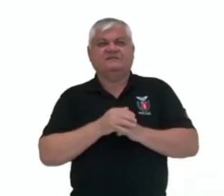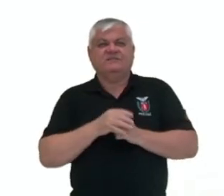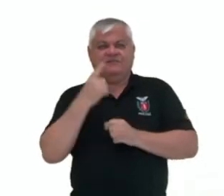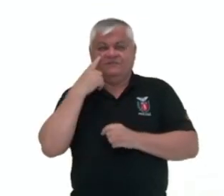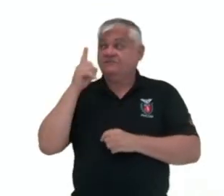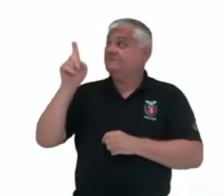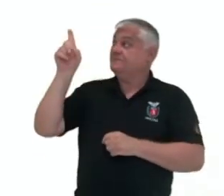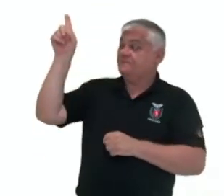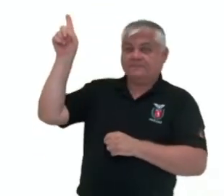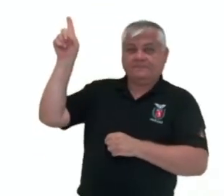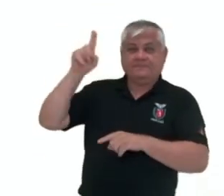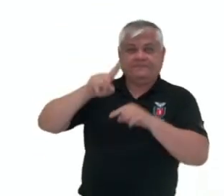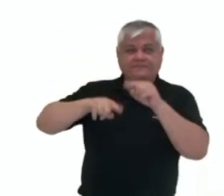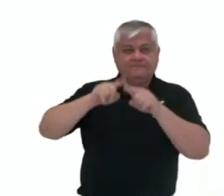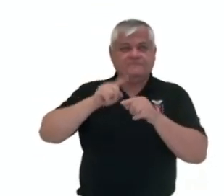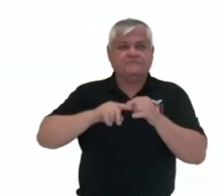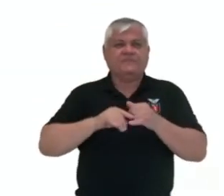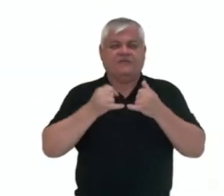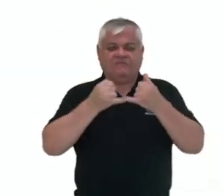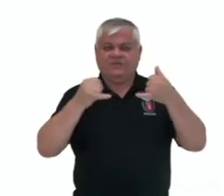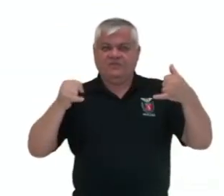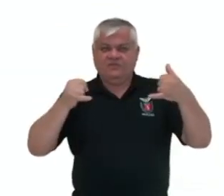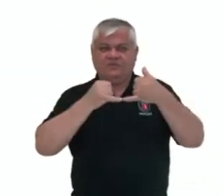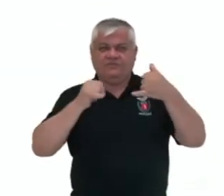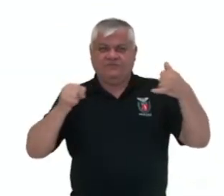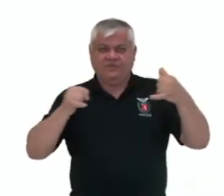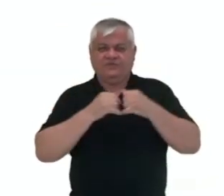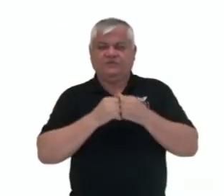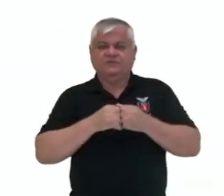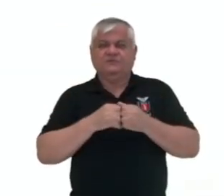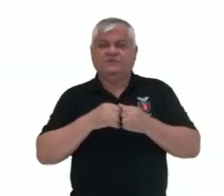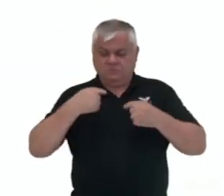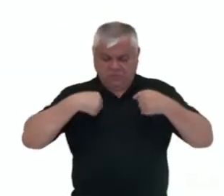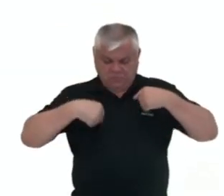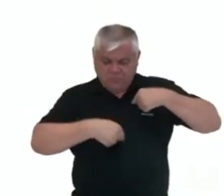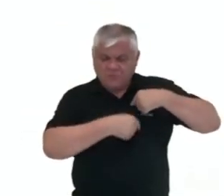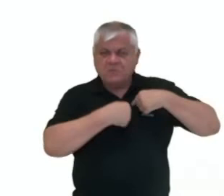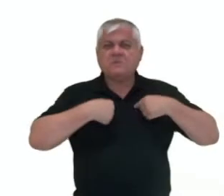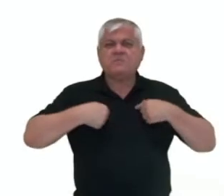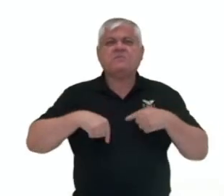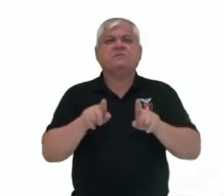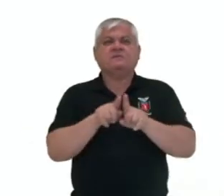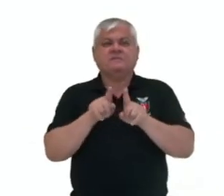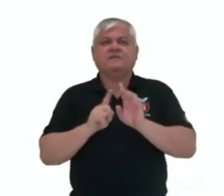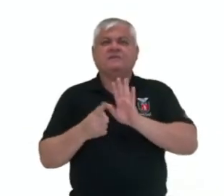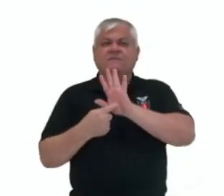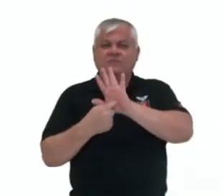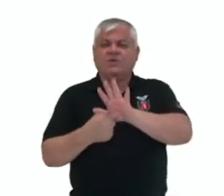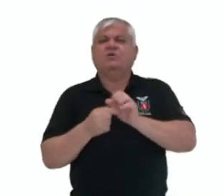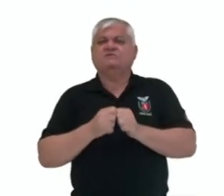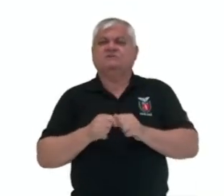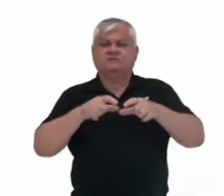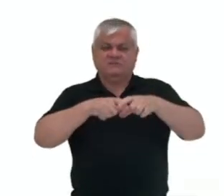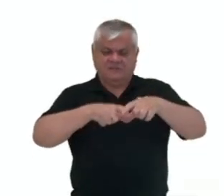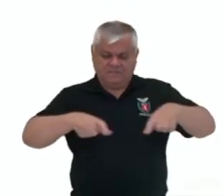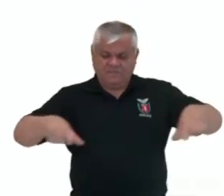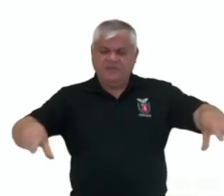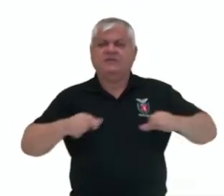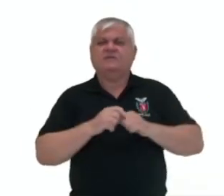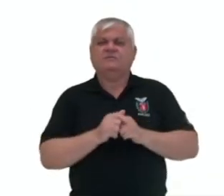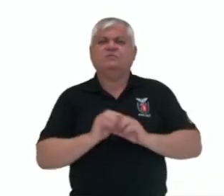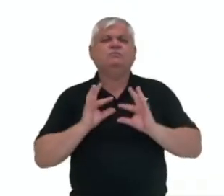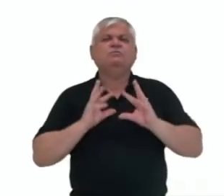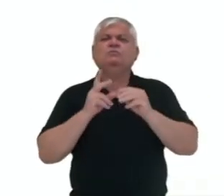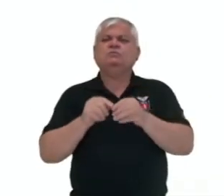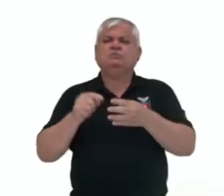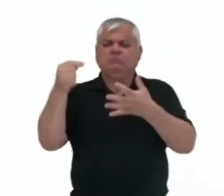essas aqui, fios no corpo, que são os transmissores, dispositivo eletrônico, tapete condutor e o sensor. Por